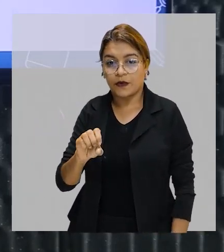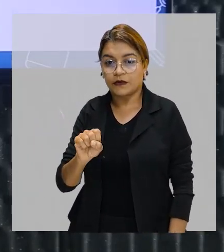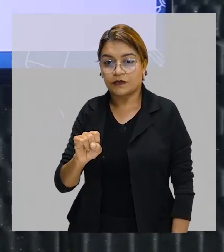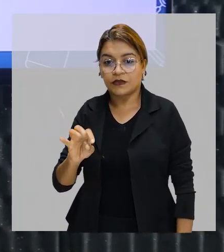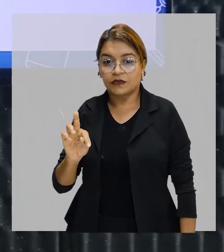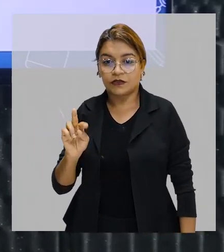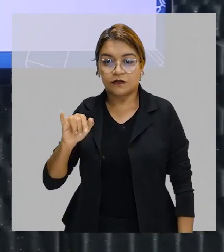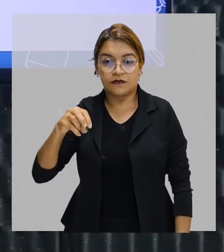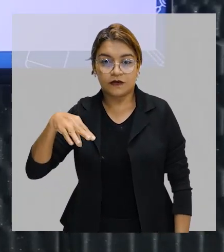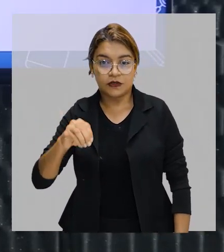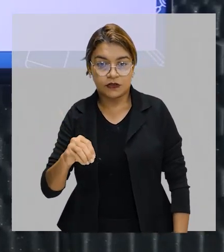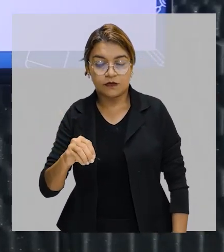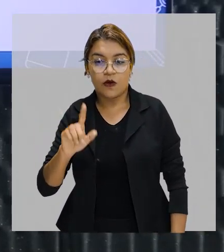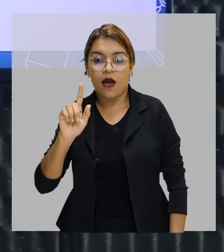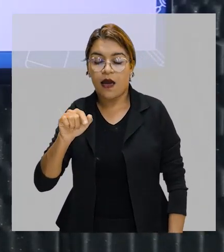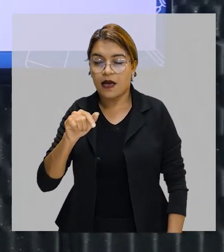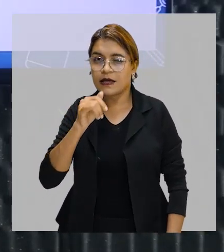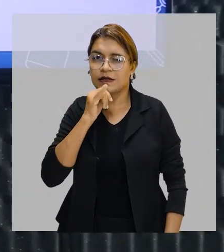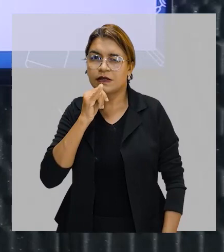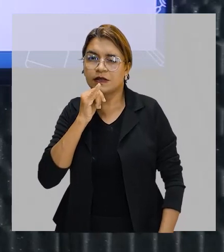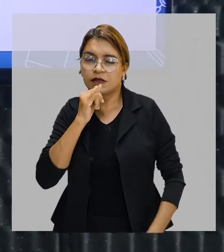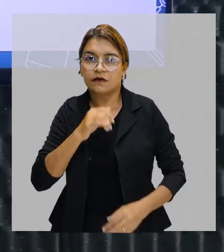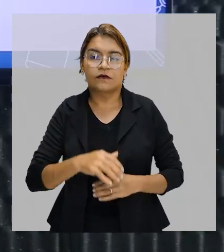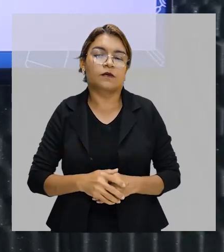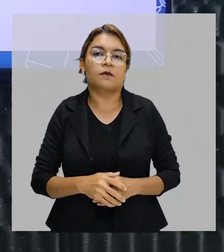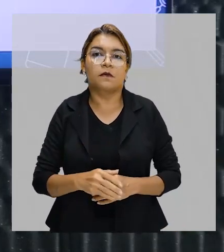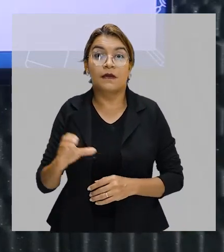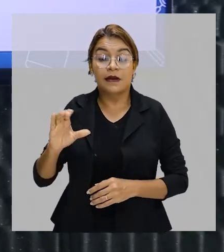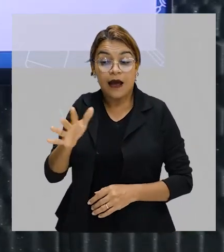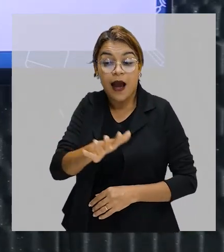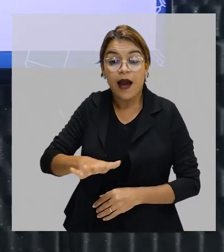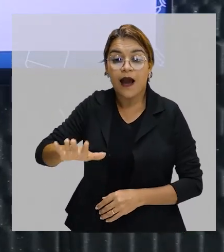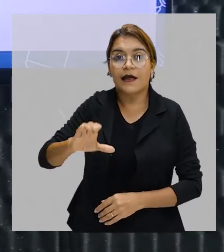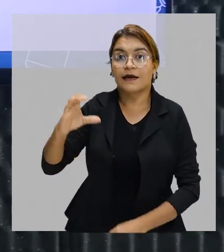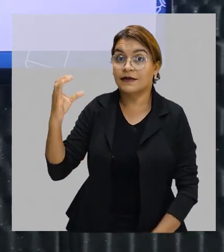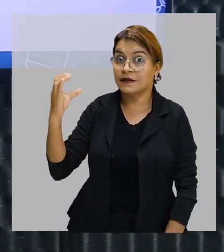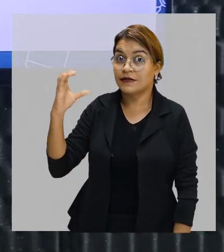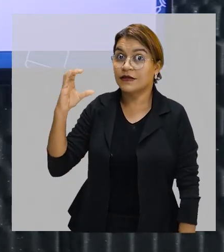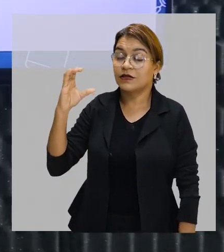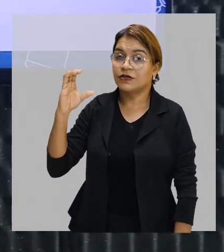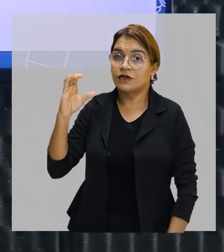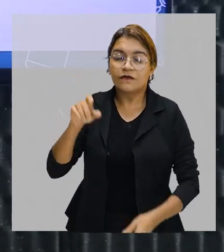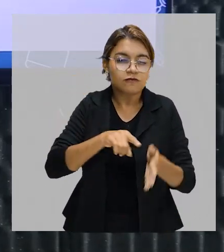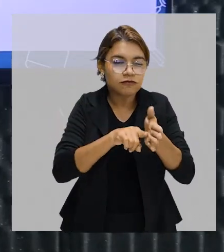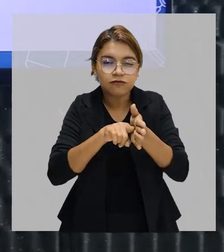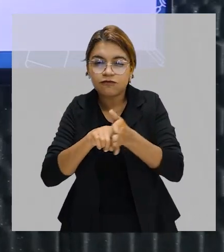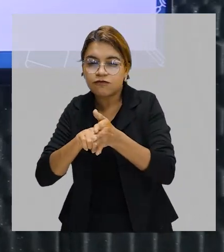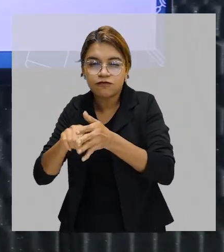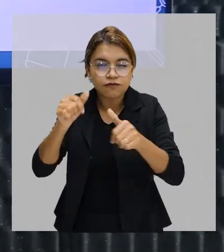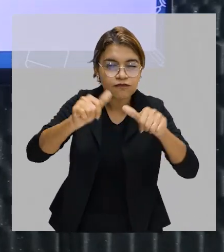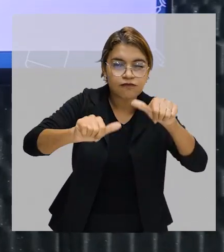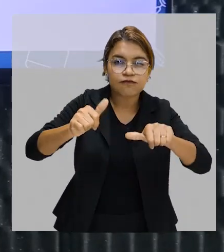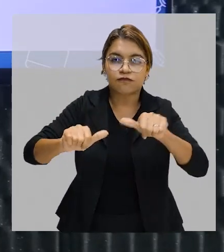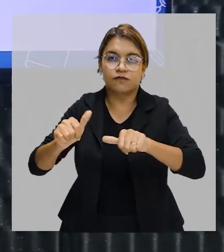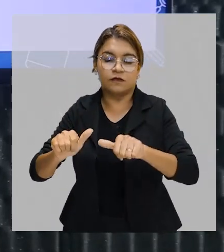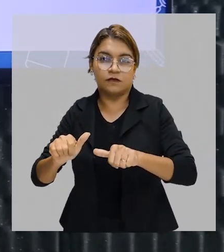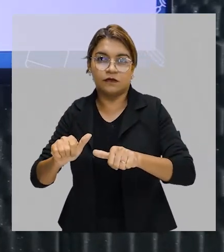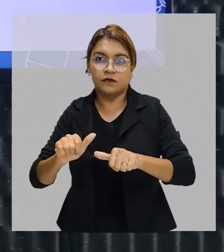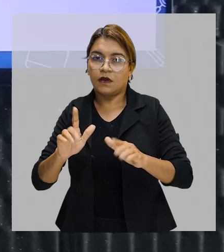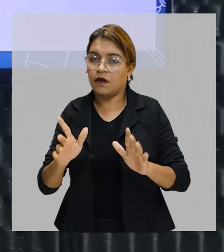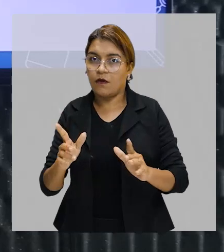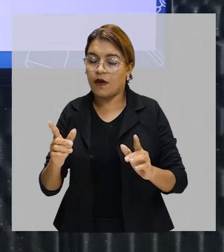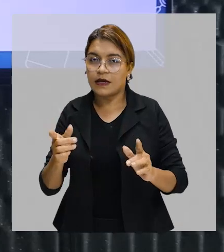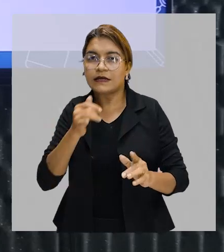de positivo no sentido de científico, no sentido de verificável, e não como contrário